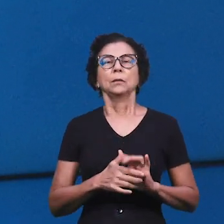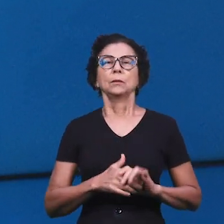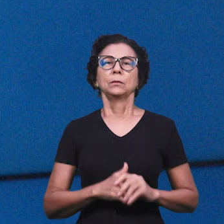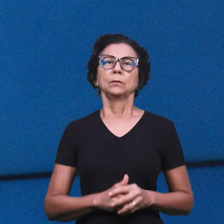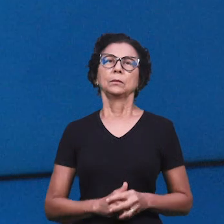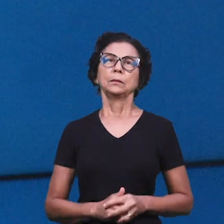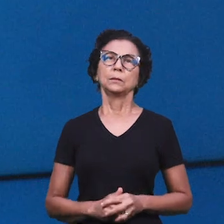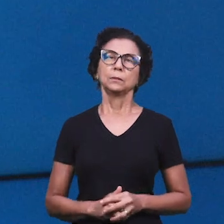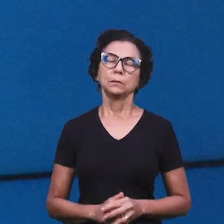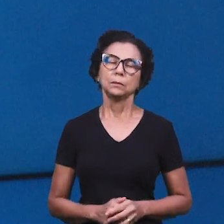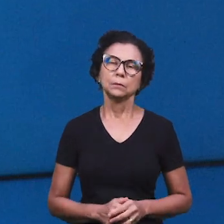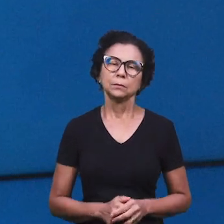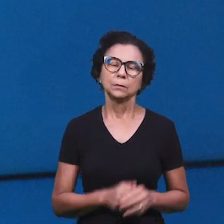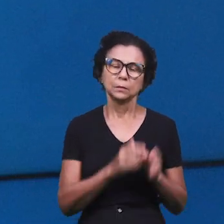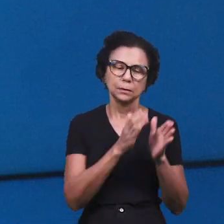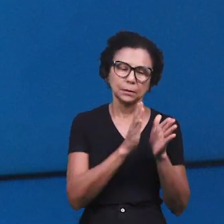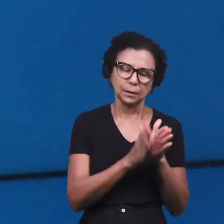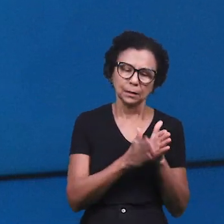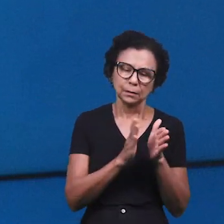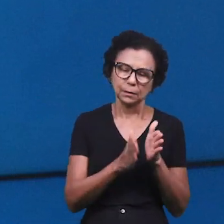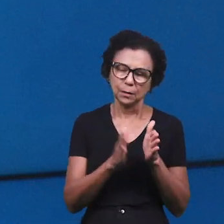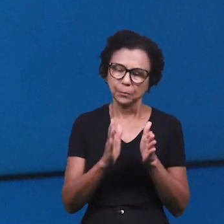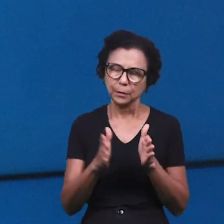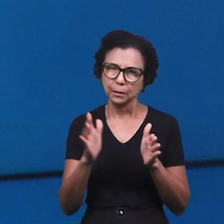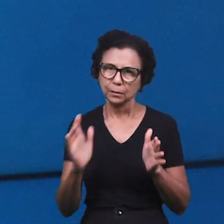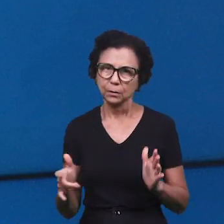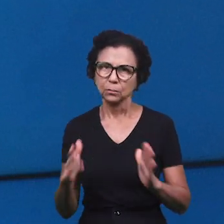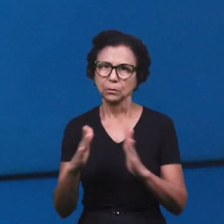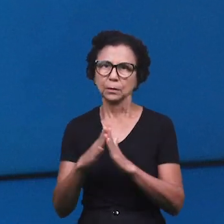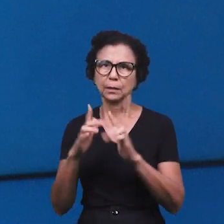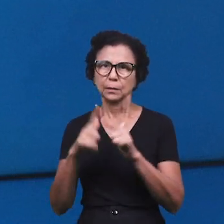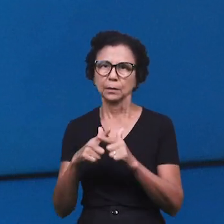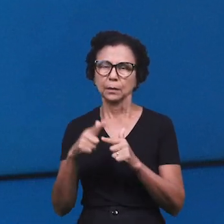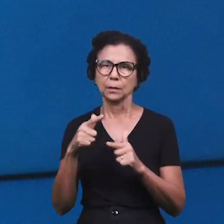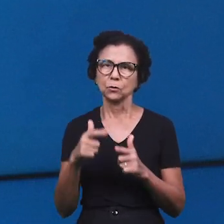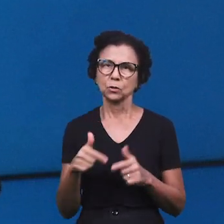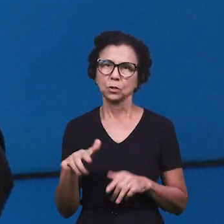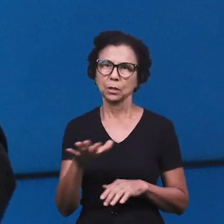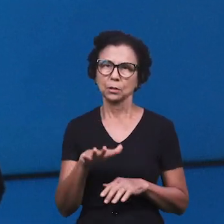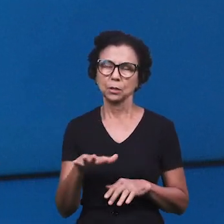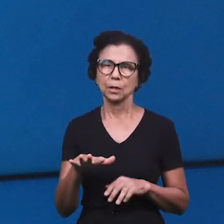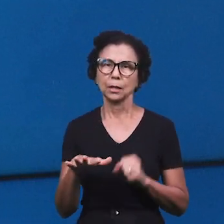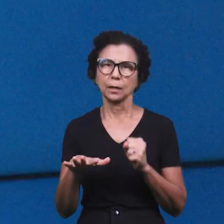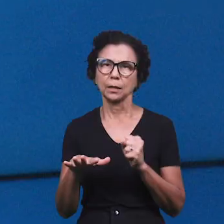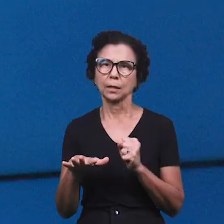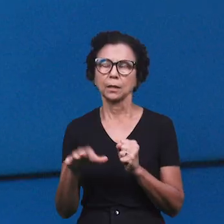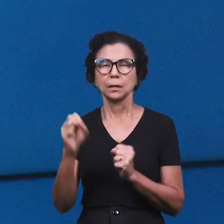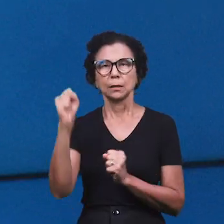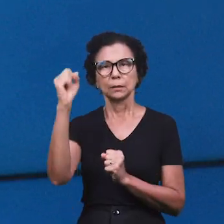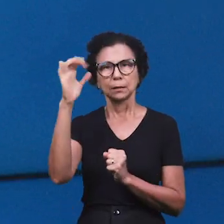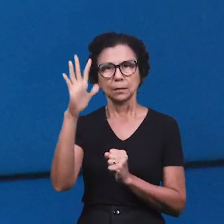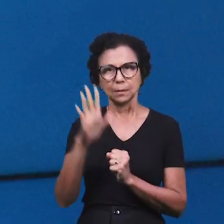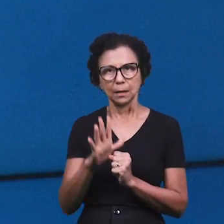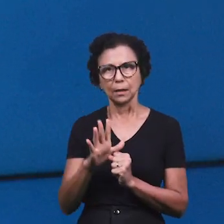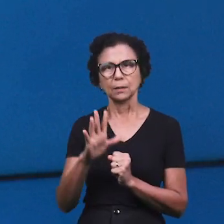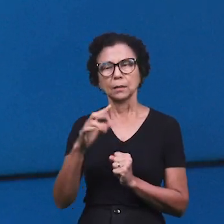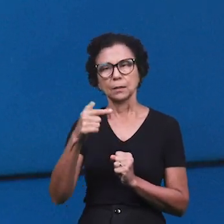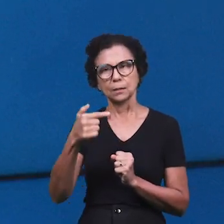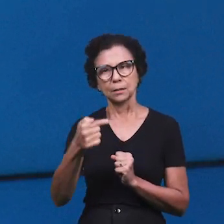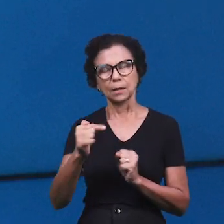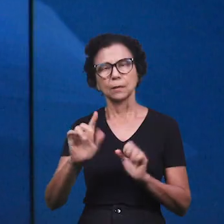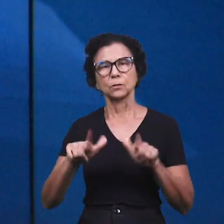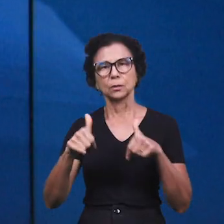também as 7 operações do Espírito Santo, sendo que a ênfase era o Espírito de fortaleza. Muito bem, muito obrigado pela sua